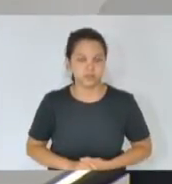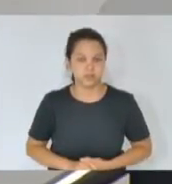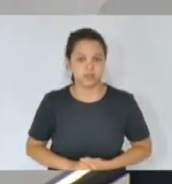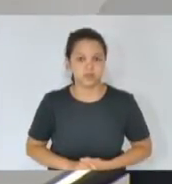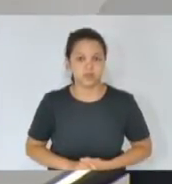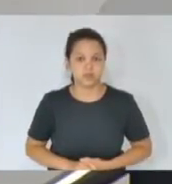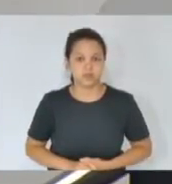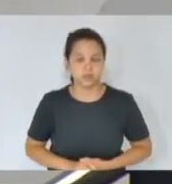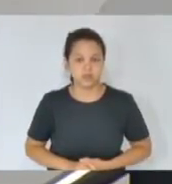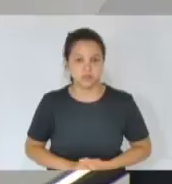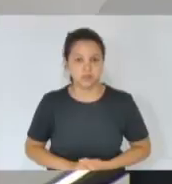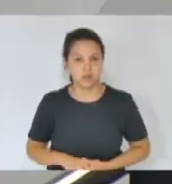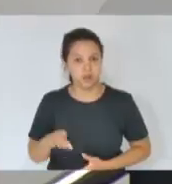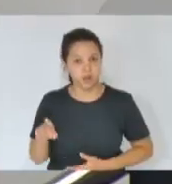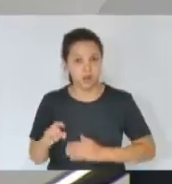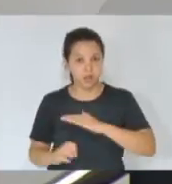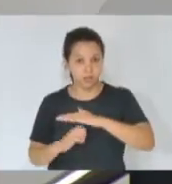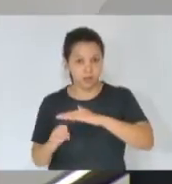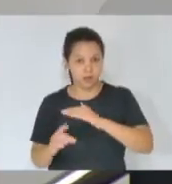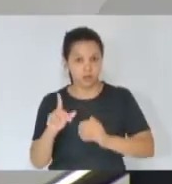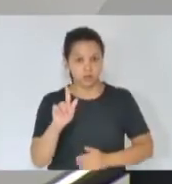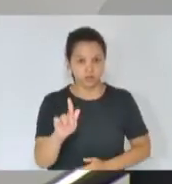A empresa GDC